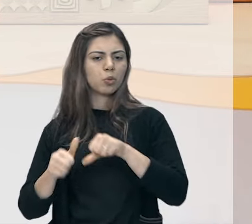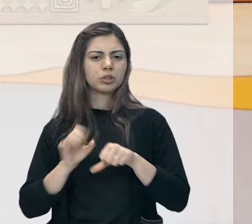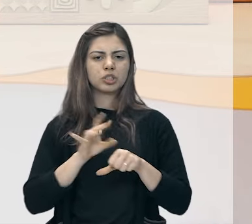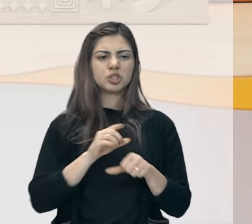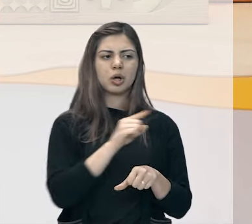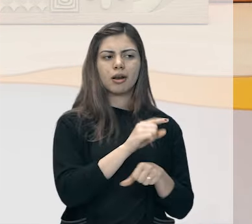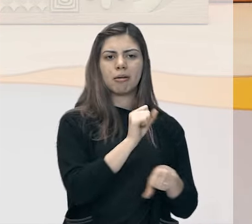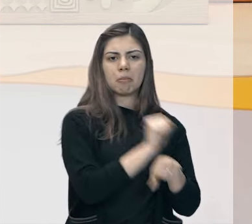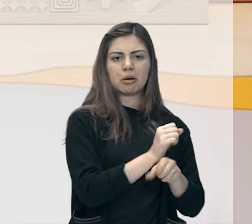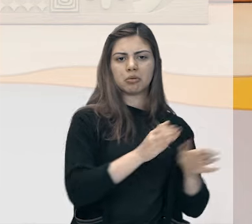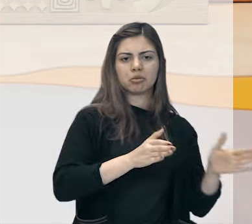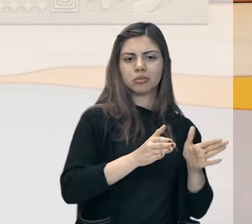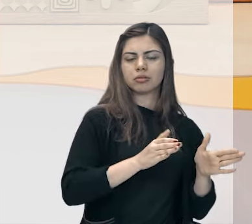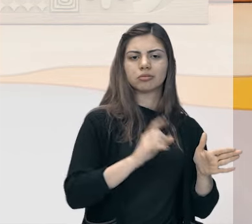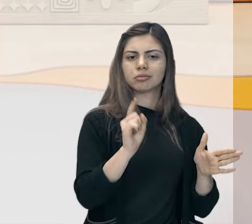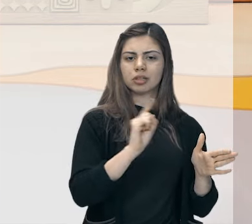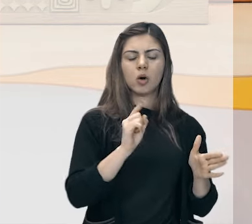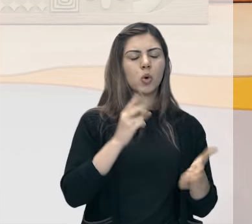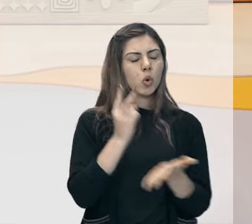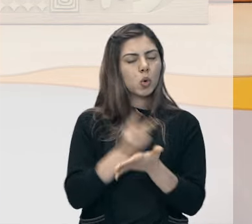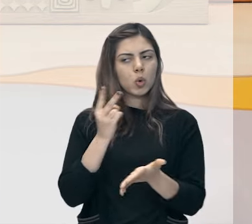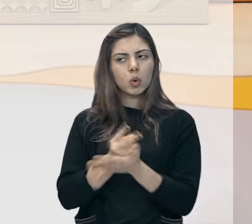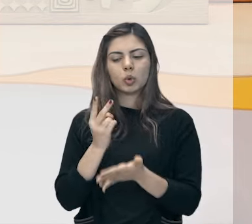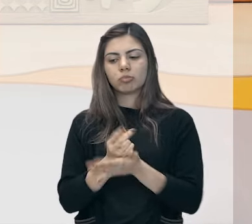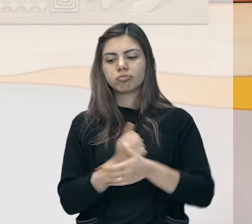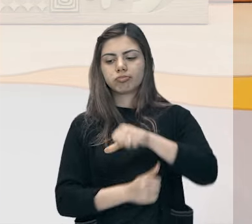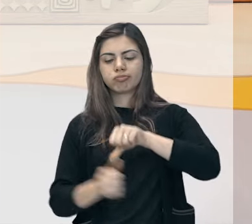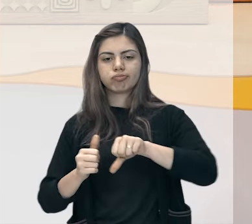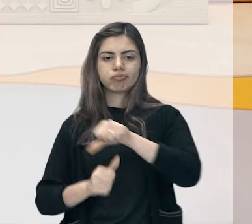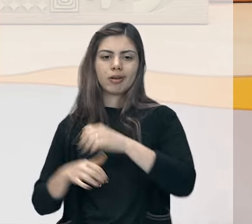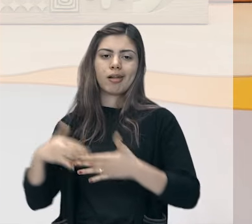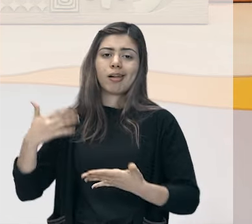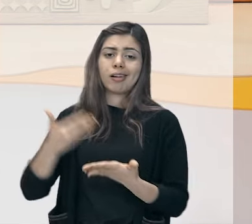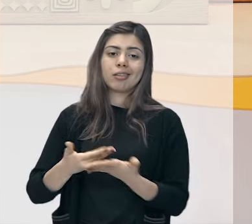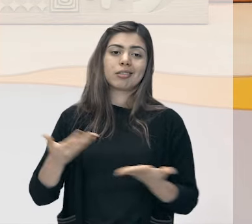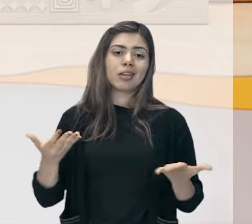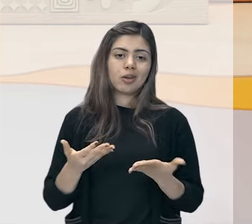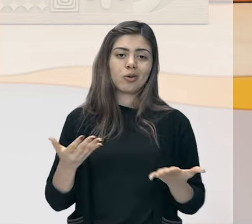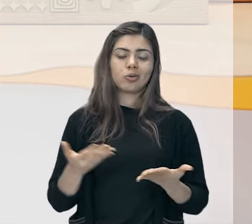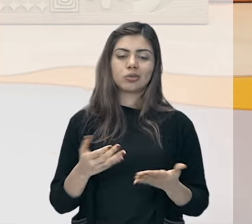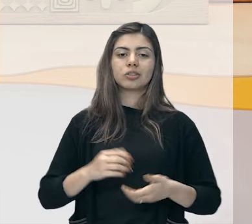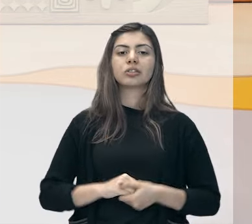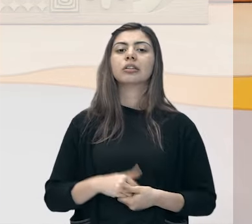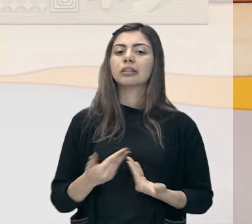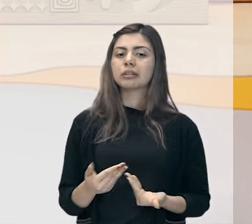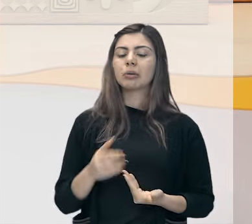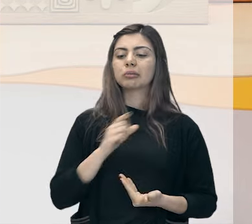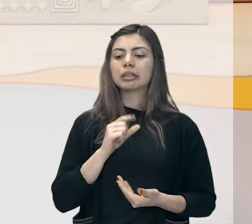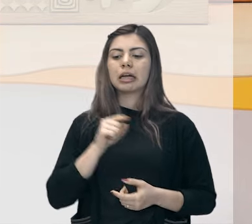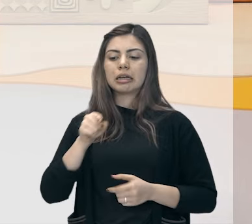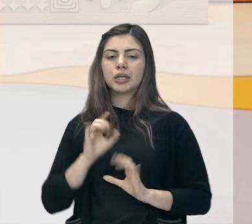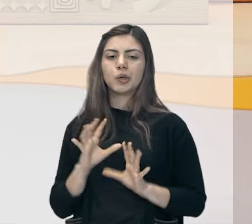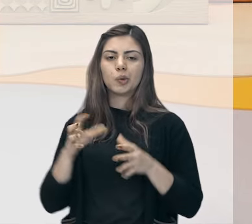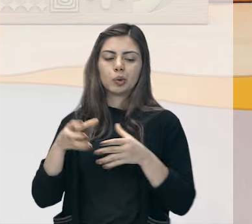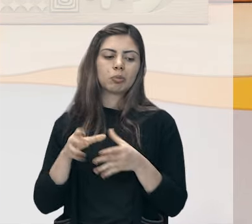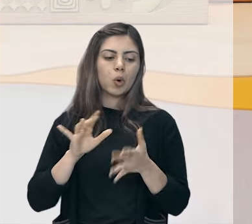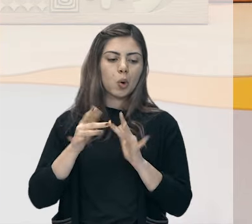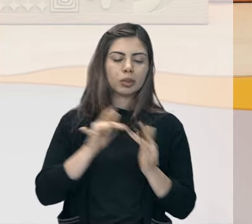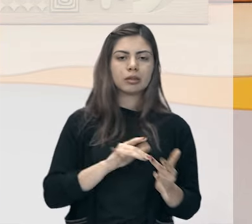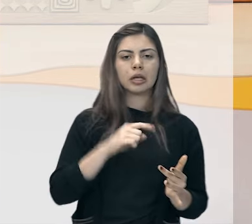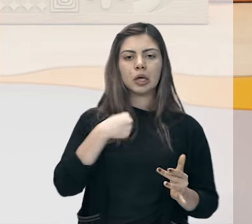Essas transformações continuam até os dias atuais e elas vão sendo moldadas de acordo com o contexto em que